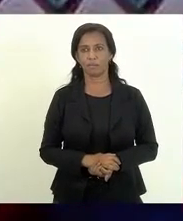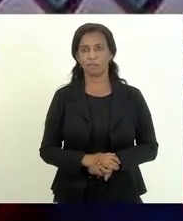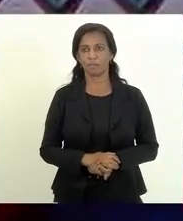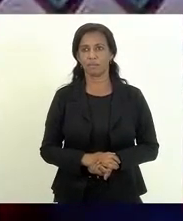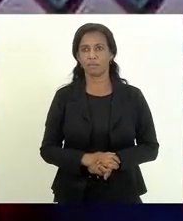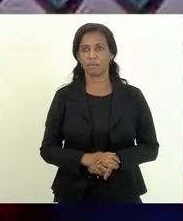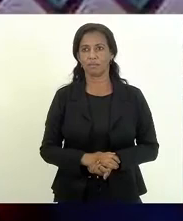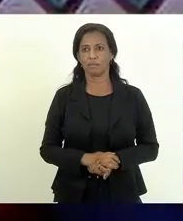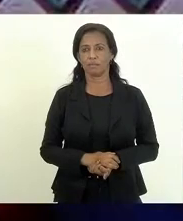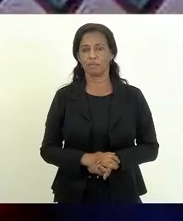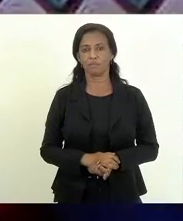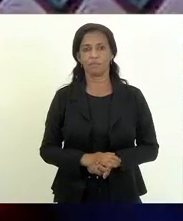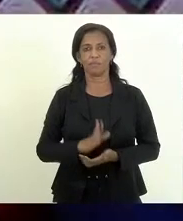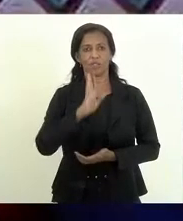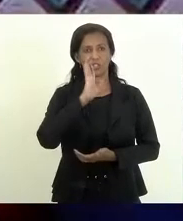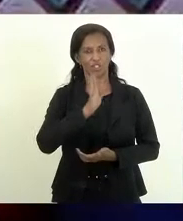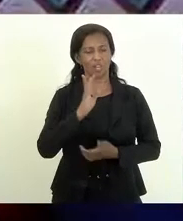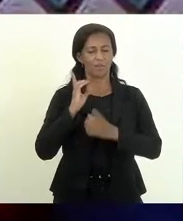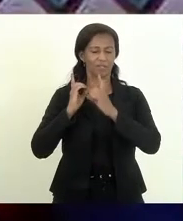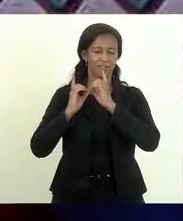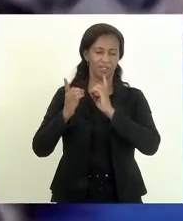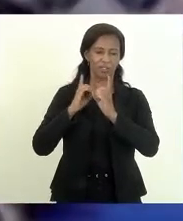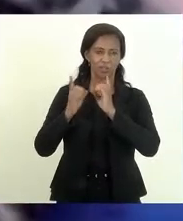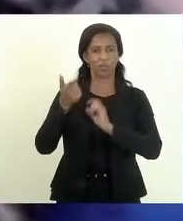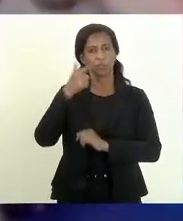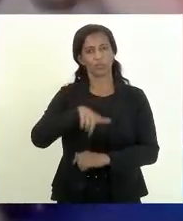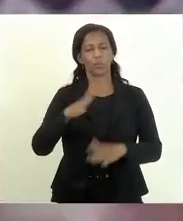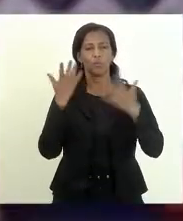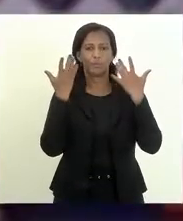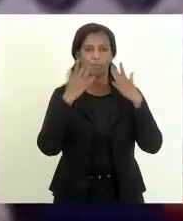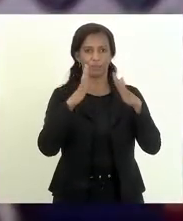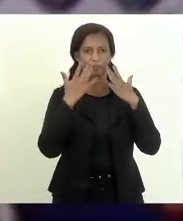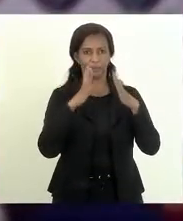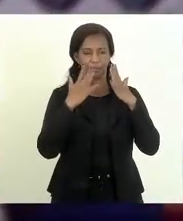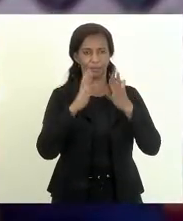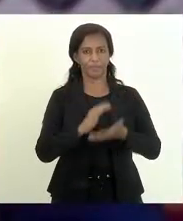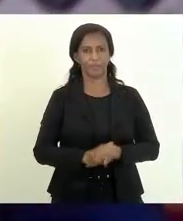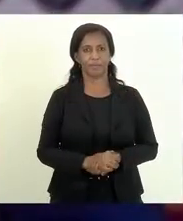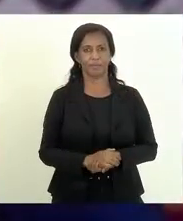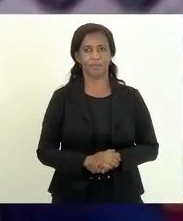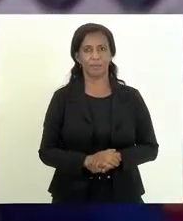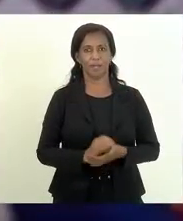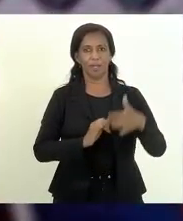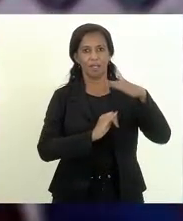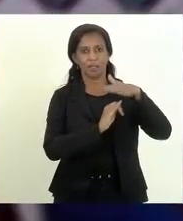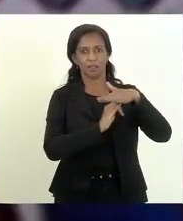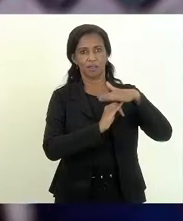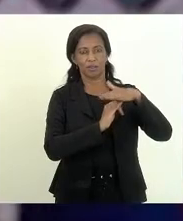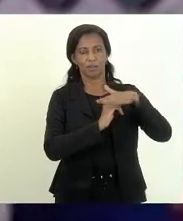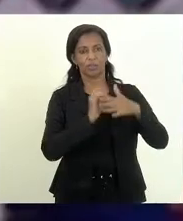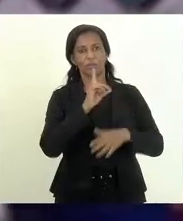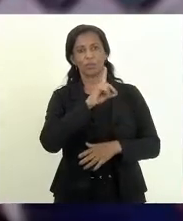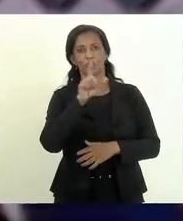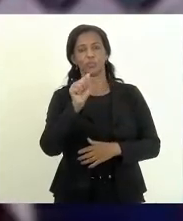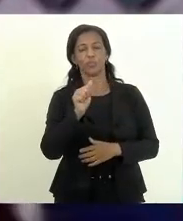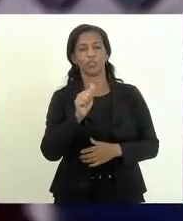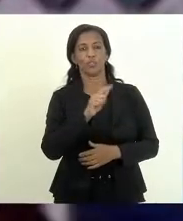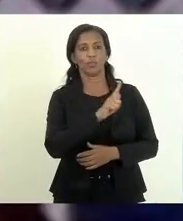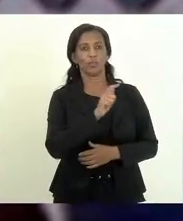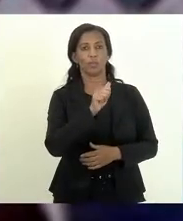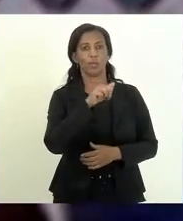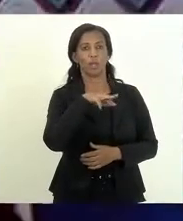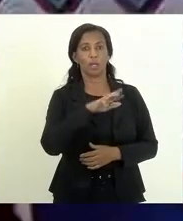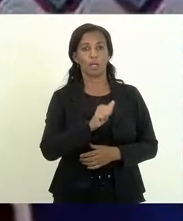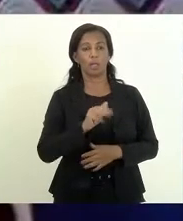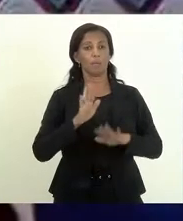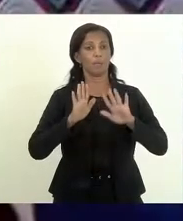Bem rapidinho, presidente. Já fiz a discussão aqui, mais uma vez parabenizar a instituição do Dia Estadual Luiz Gama,